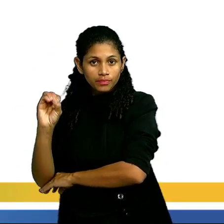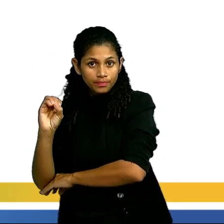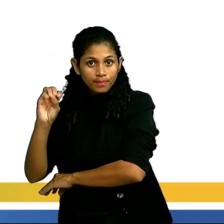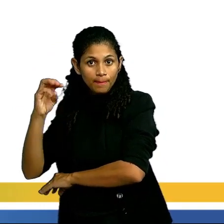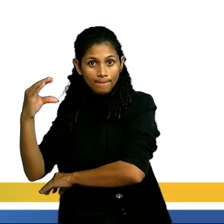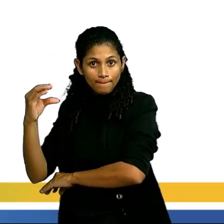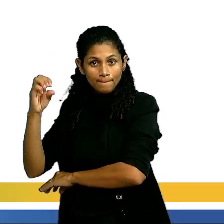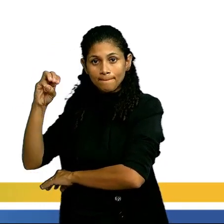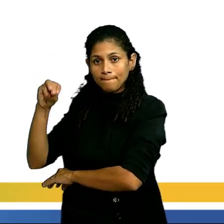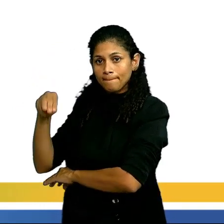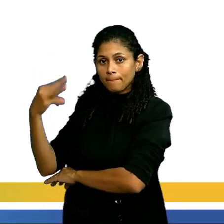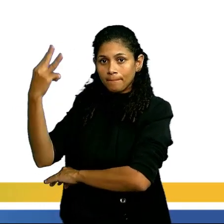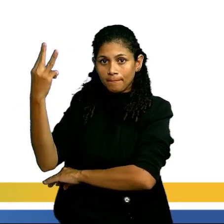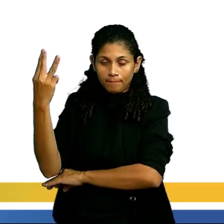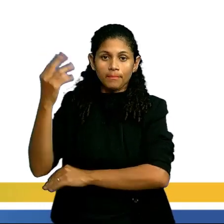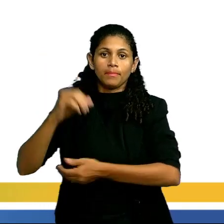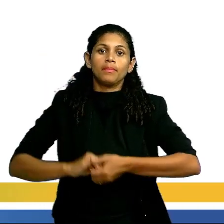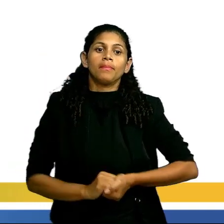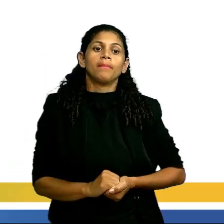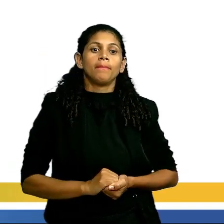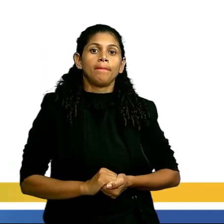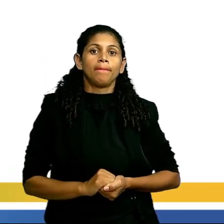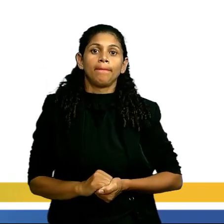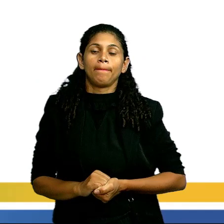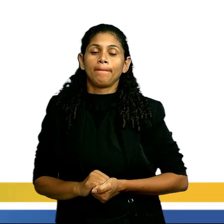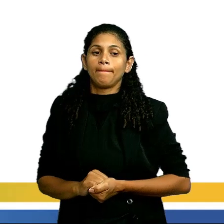46.980 centímetros cúbicos.